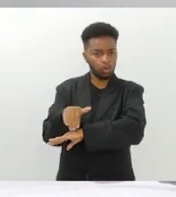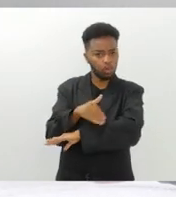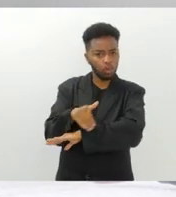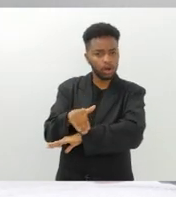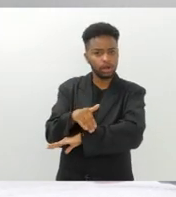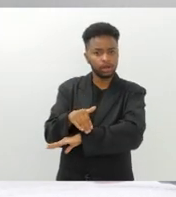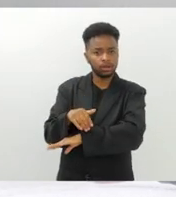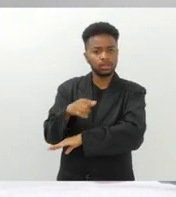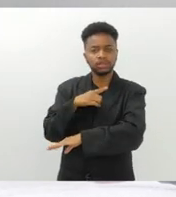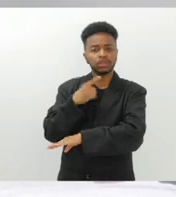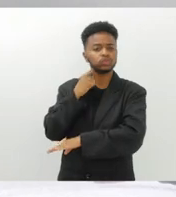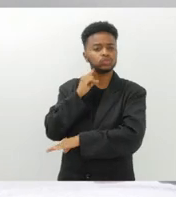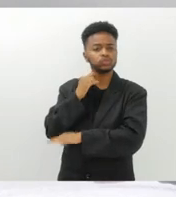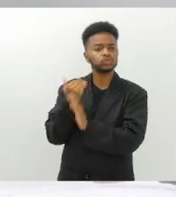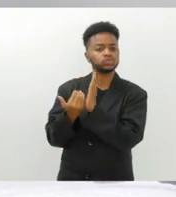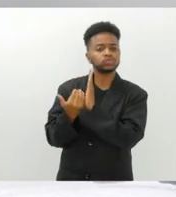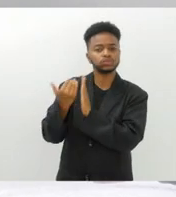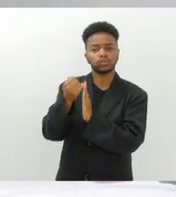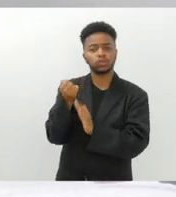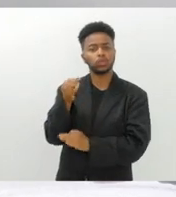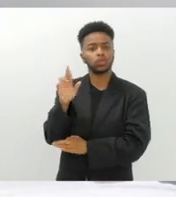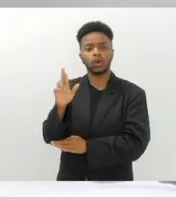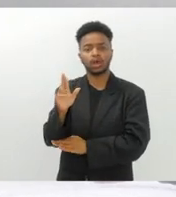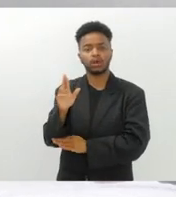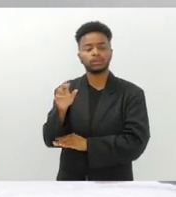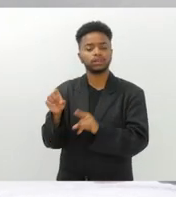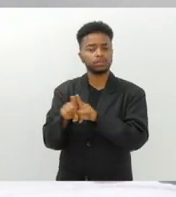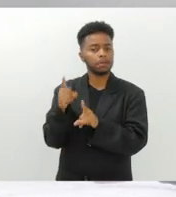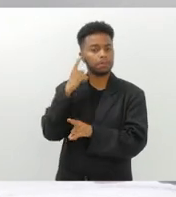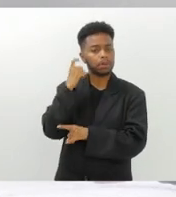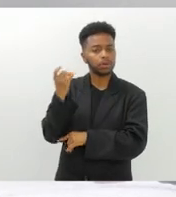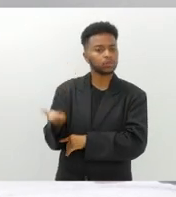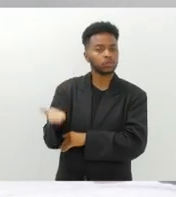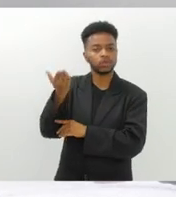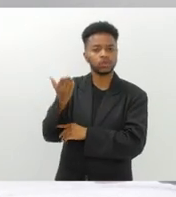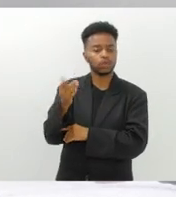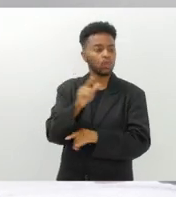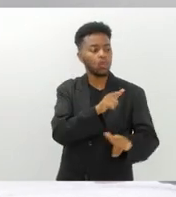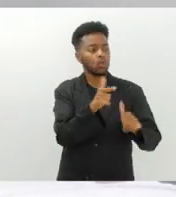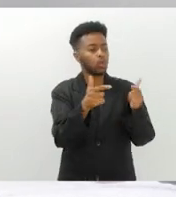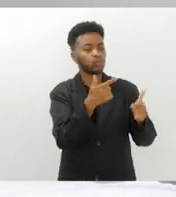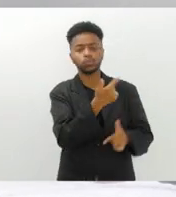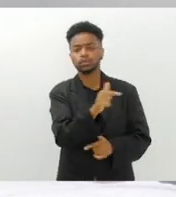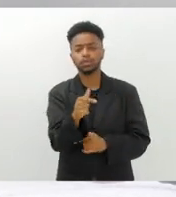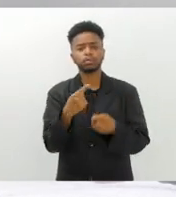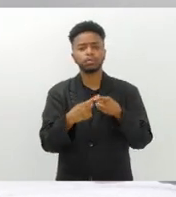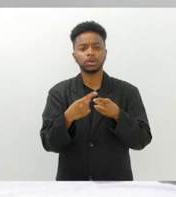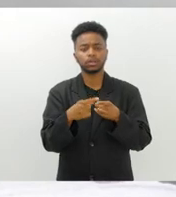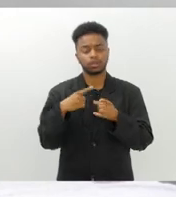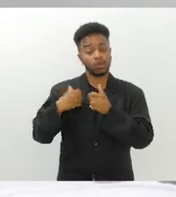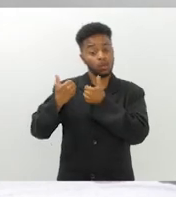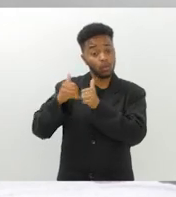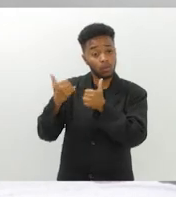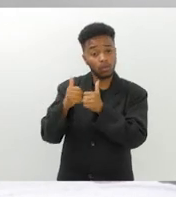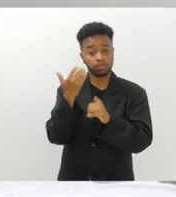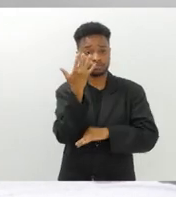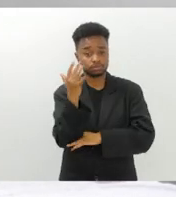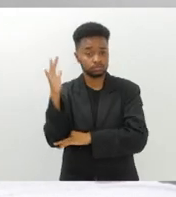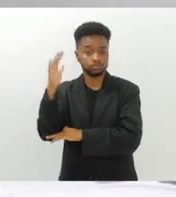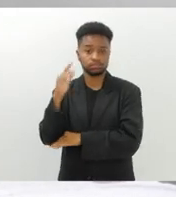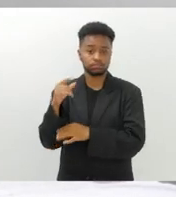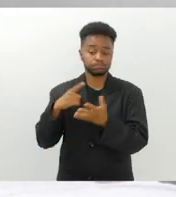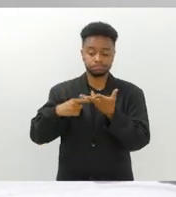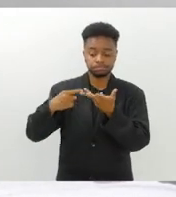tem mais poluição do ar e mais poluição sonora e o outro não? A questão dos ônibus, das árvores. Então, você